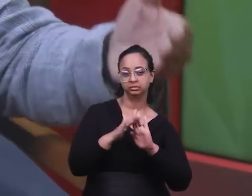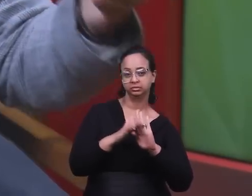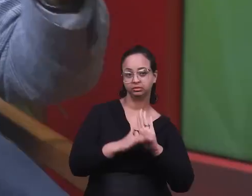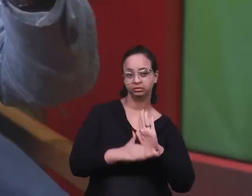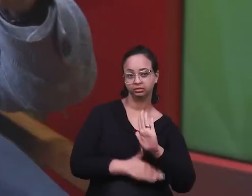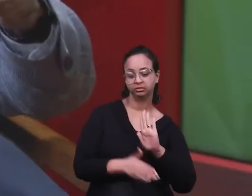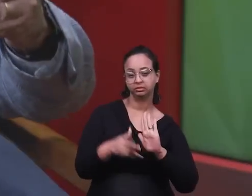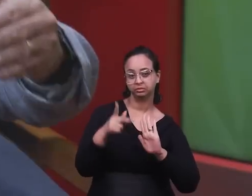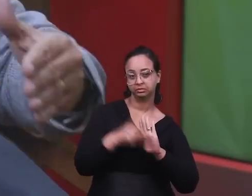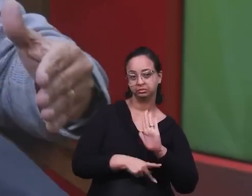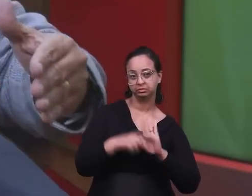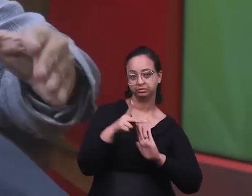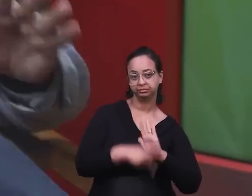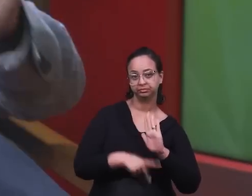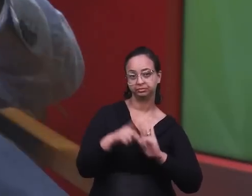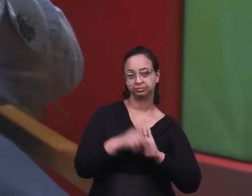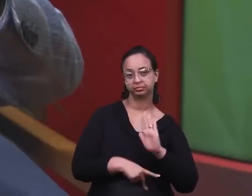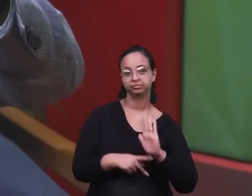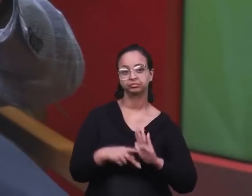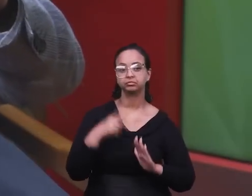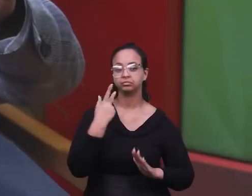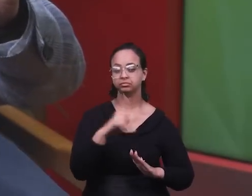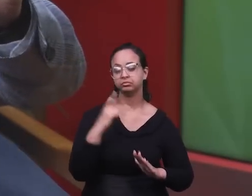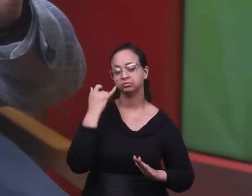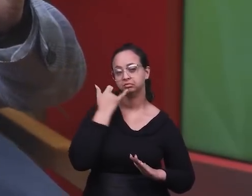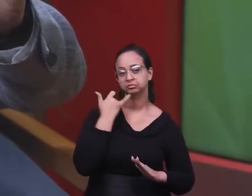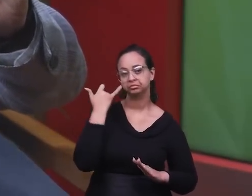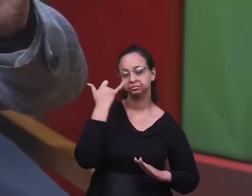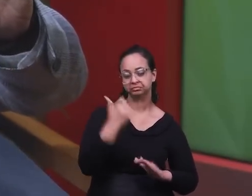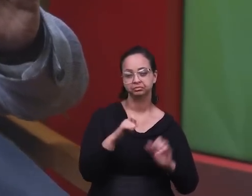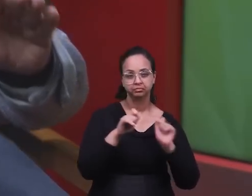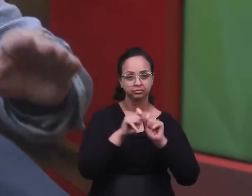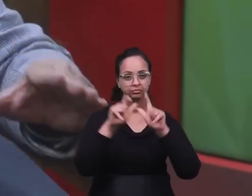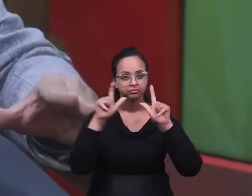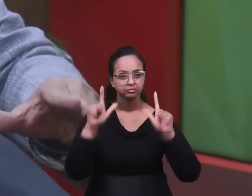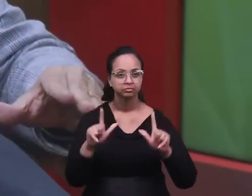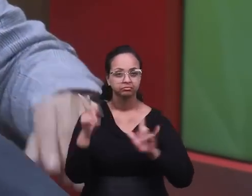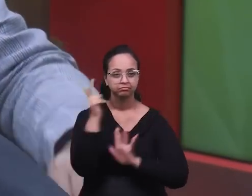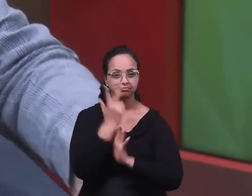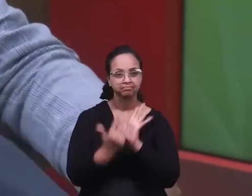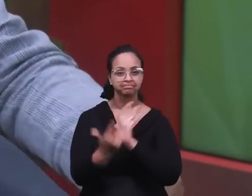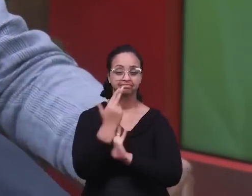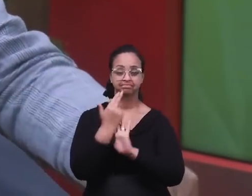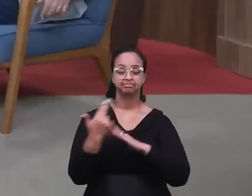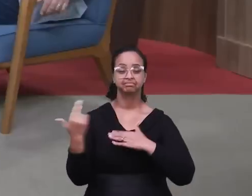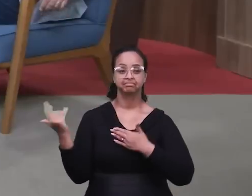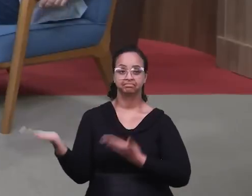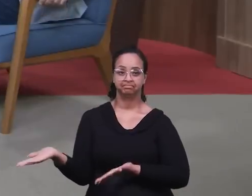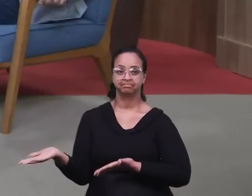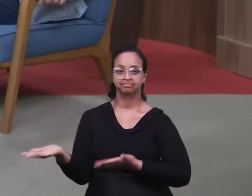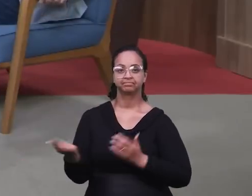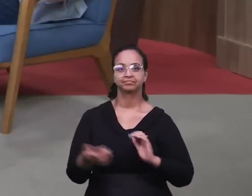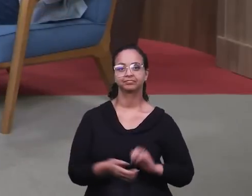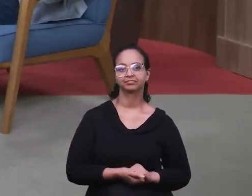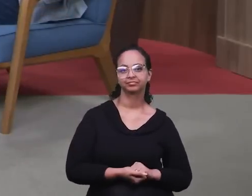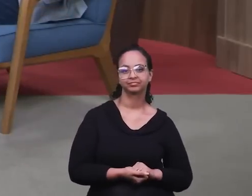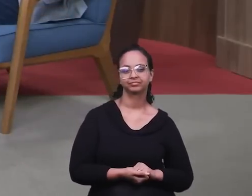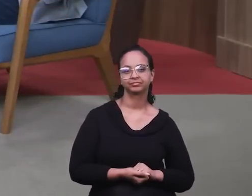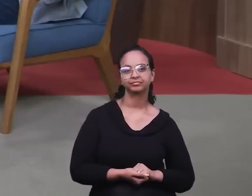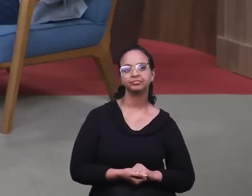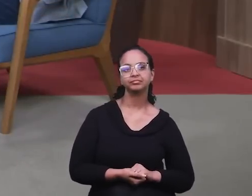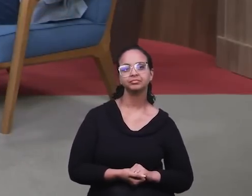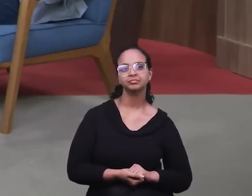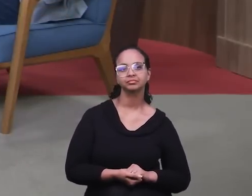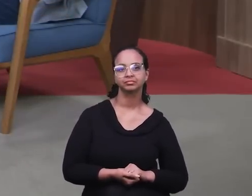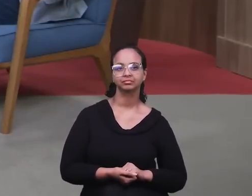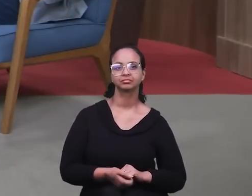a pauta do programa. Então é só apontar a câmera do seu celular para esse QR Code. Muito bem. E o que a